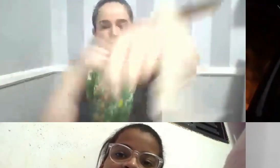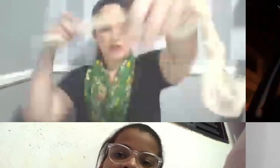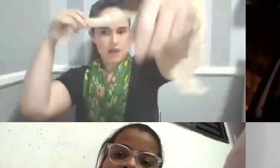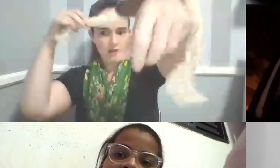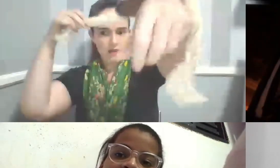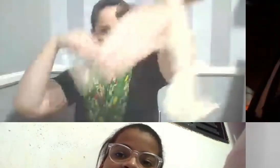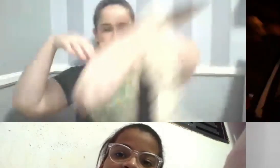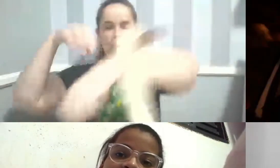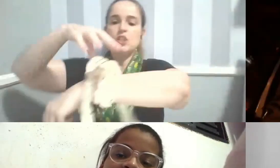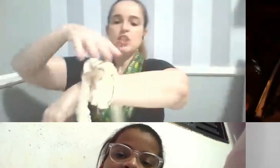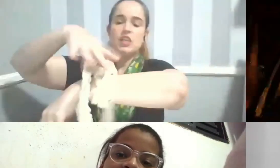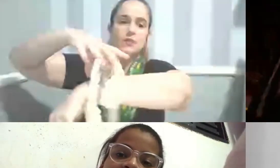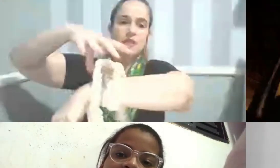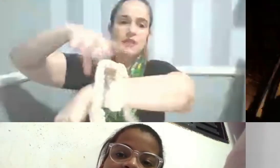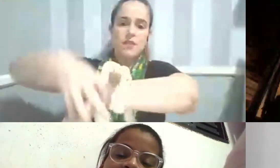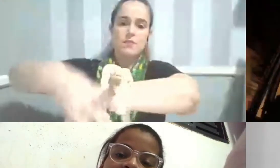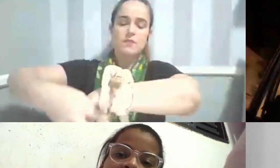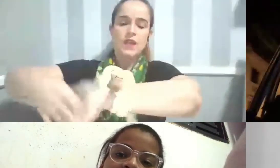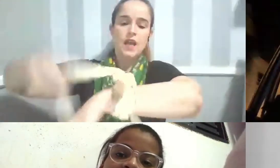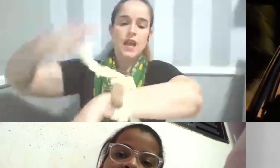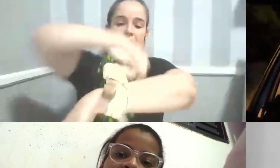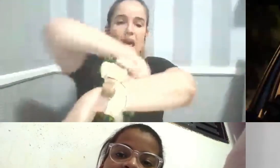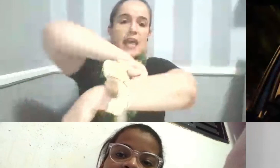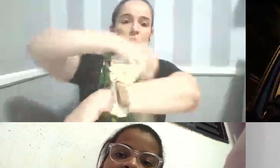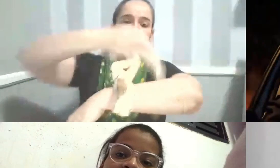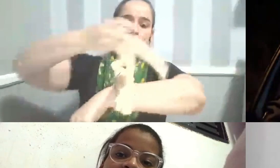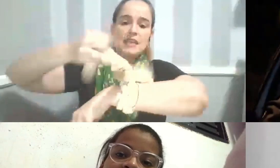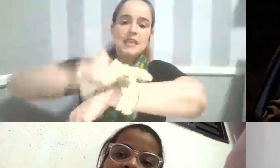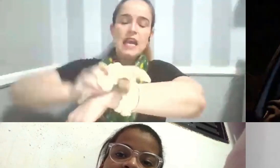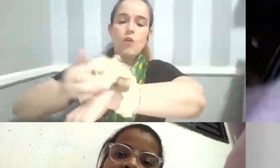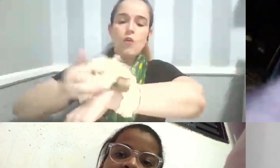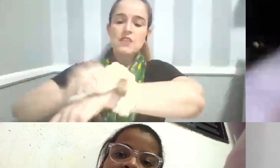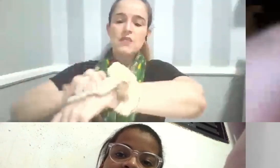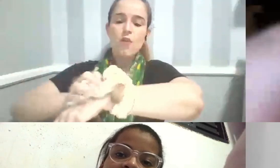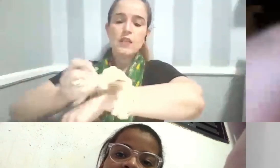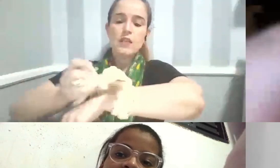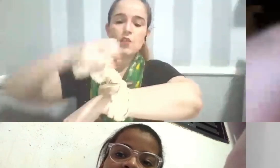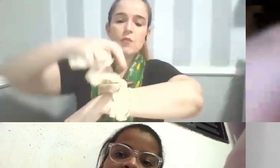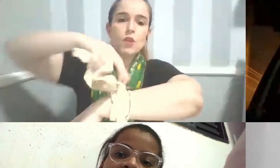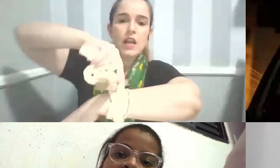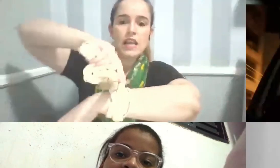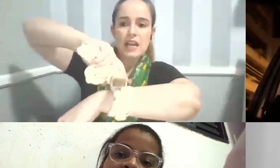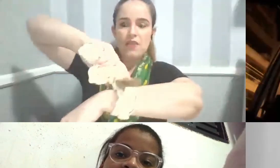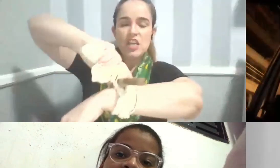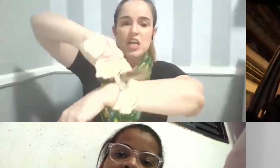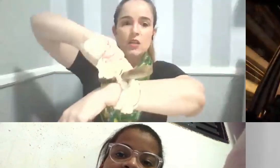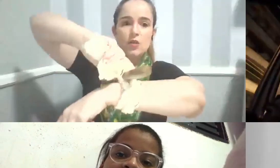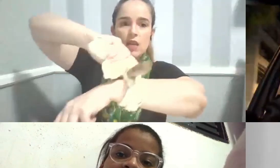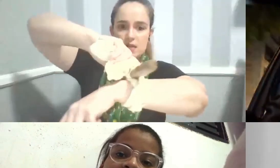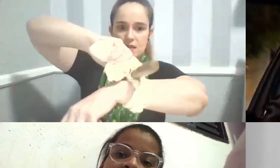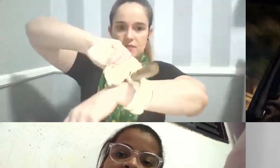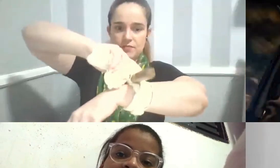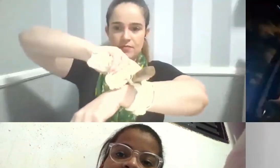aqui, tá? Vai deixar a pontinha, então tá firme. Eu vou fazer como se fosse uma torneira,